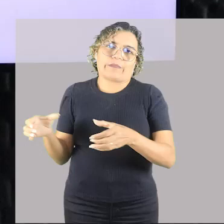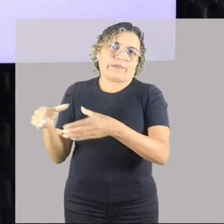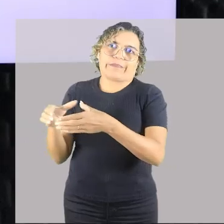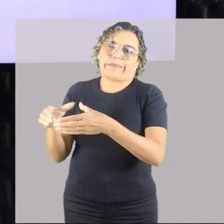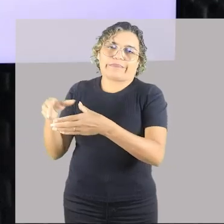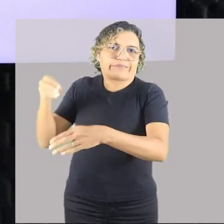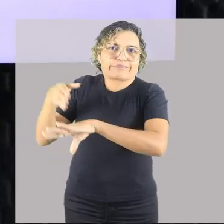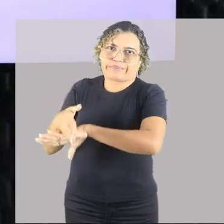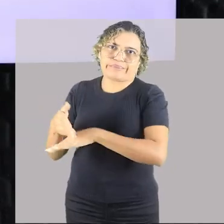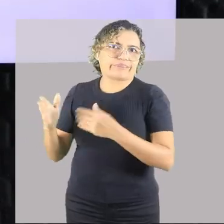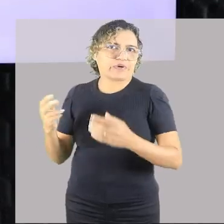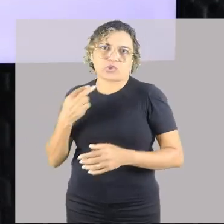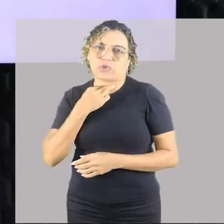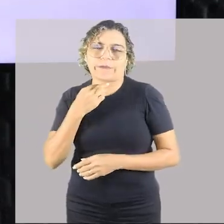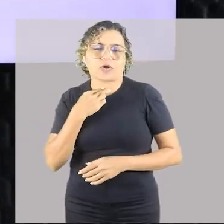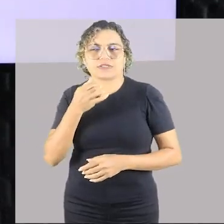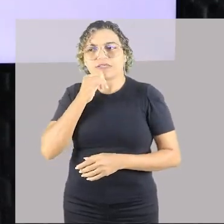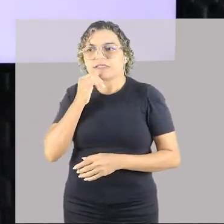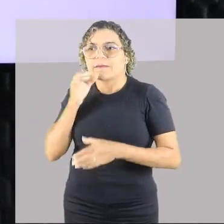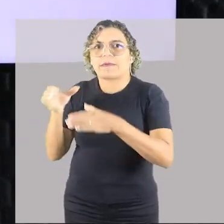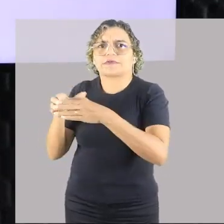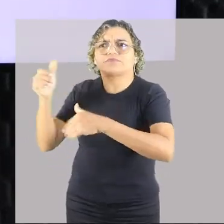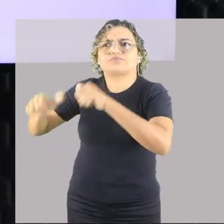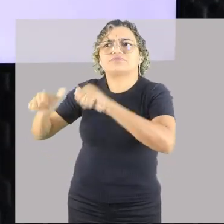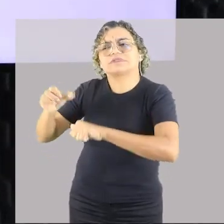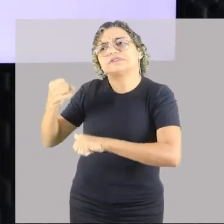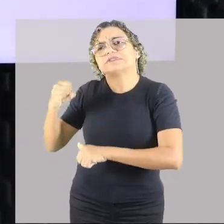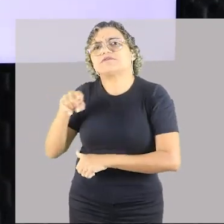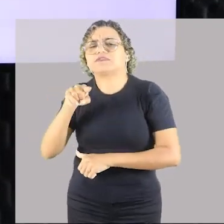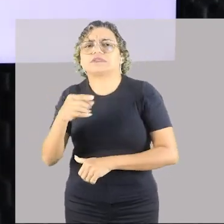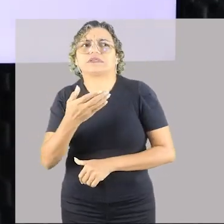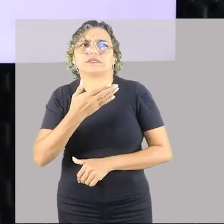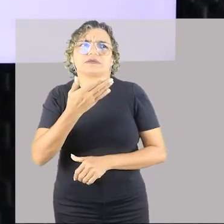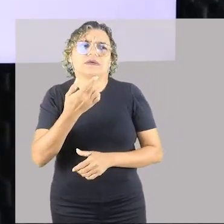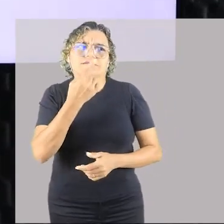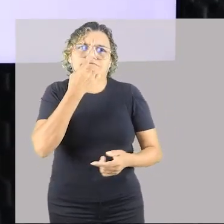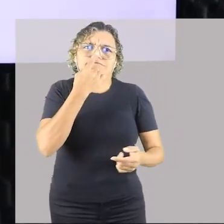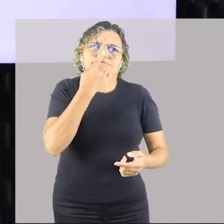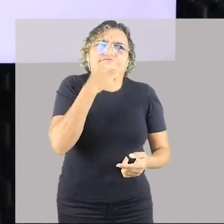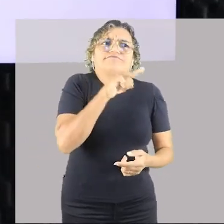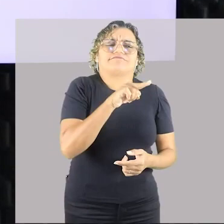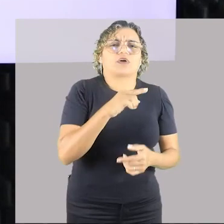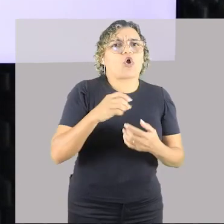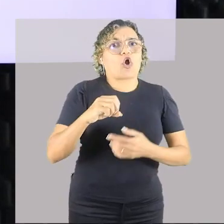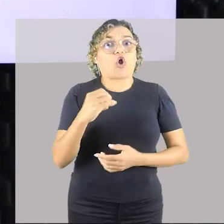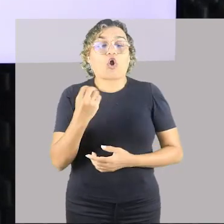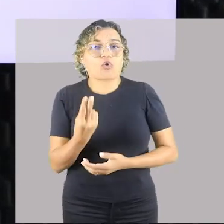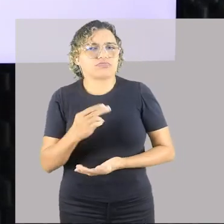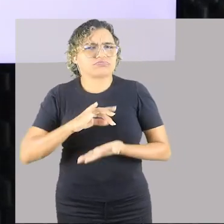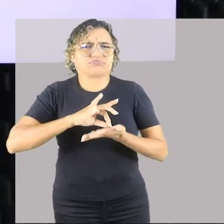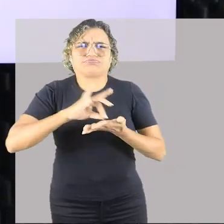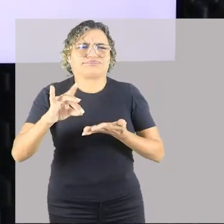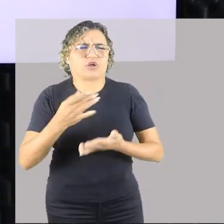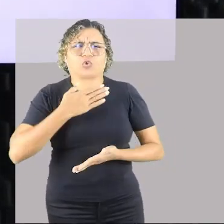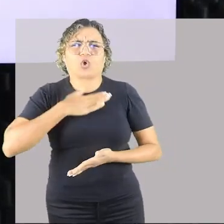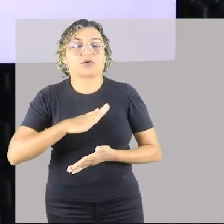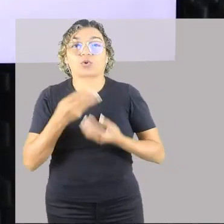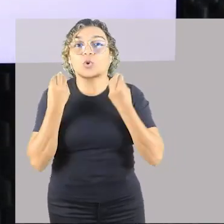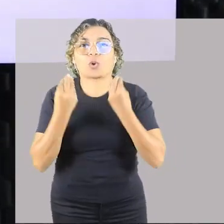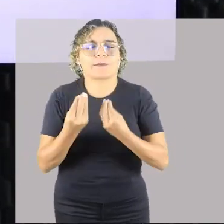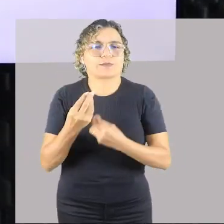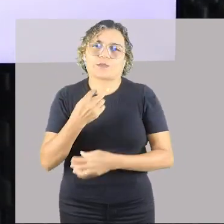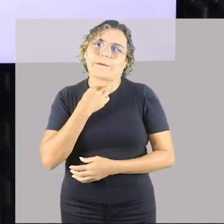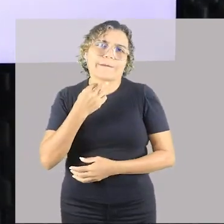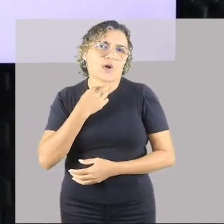você não pode ocupar uma função numa comissão que vai avaliar essa pessoa se você tem uma amizade íntima ou uma inimizade com